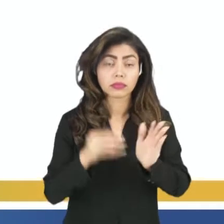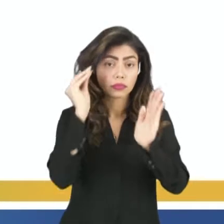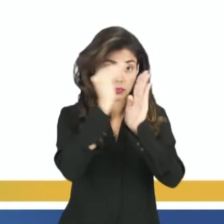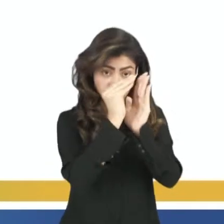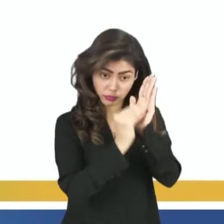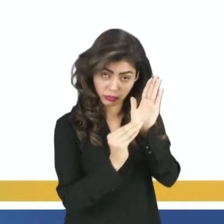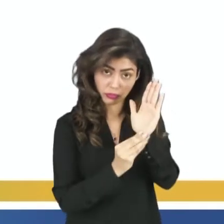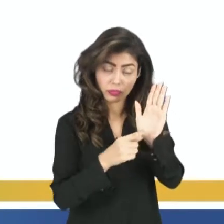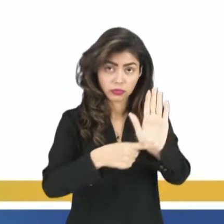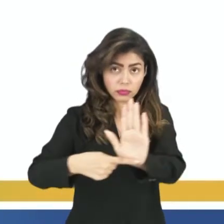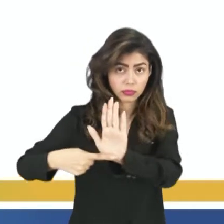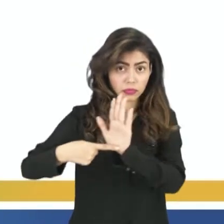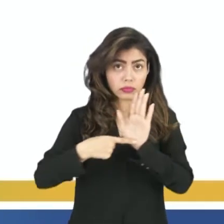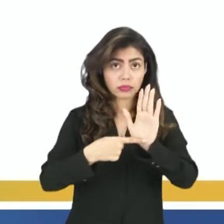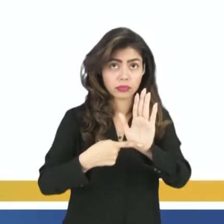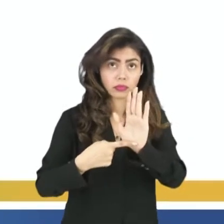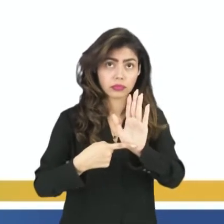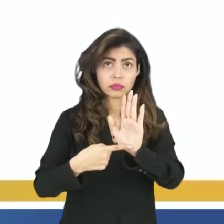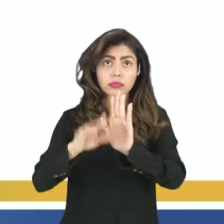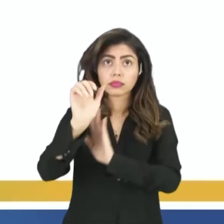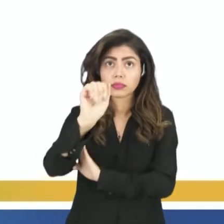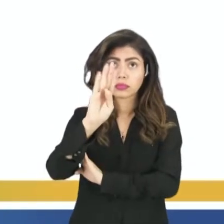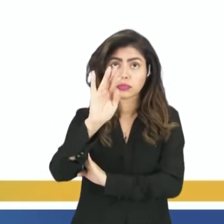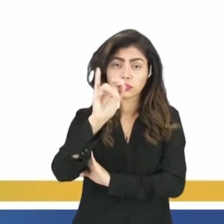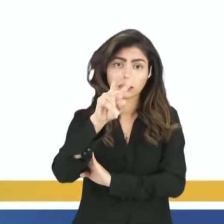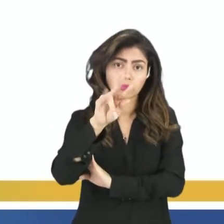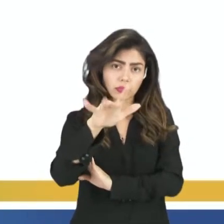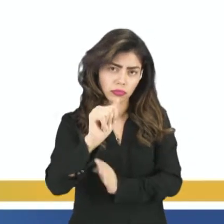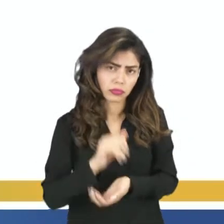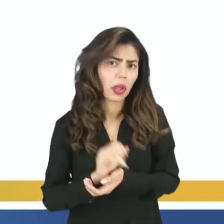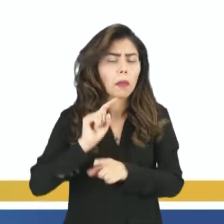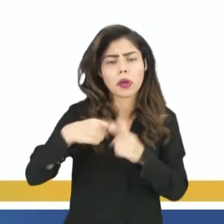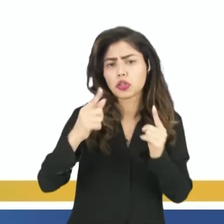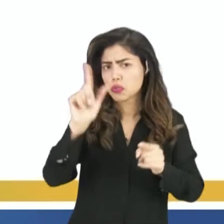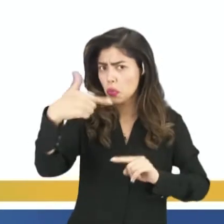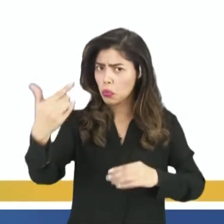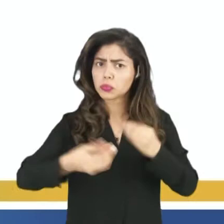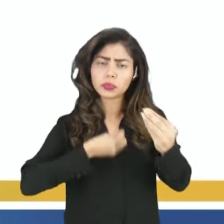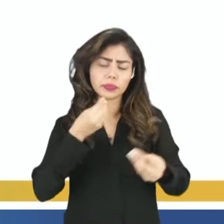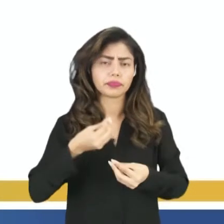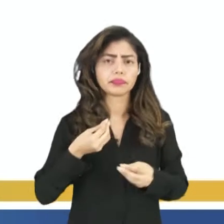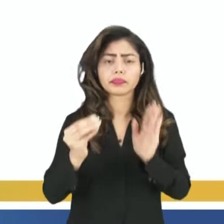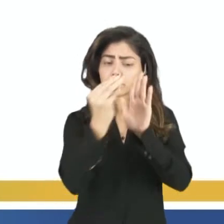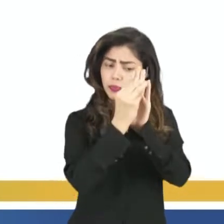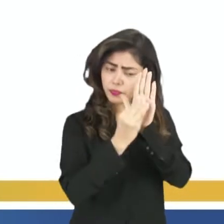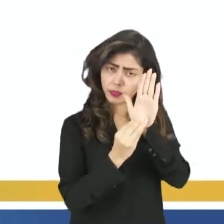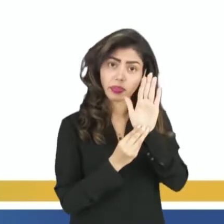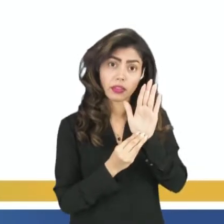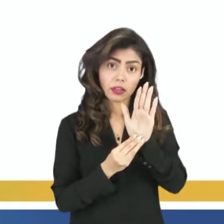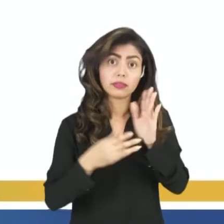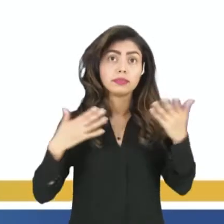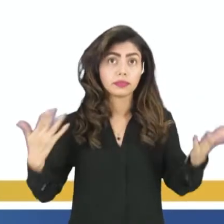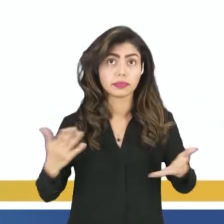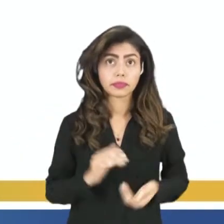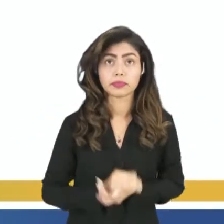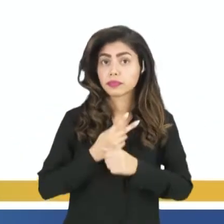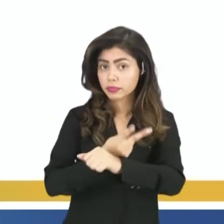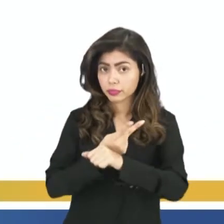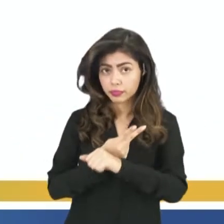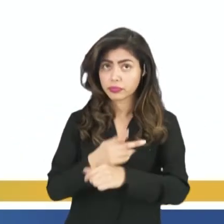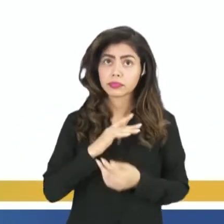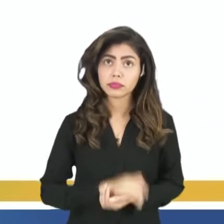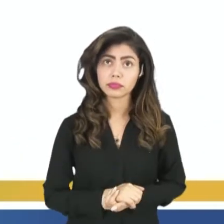dados que foram representados na forma absoluta, mas de uma maneira diferente. Para que os dados se tornem significativos em uma